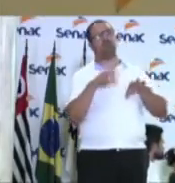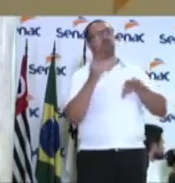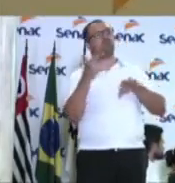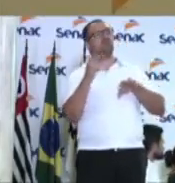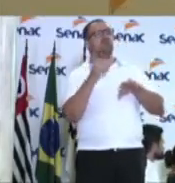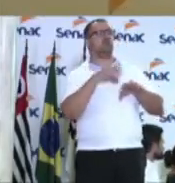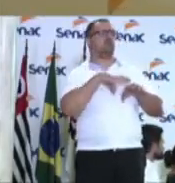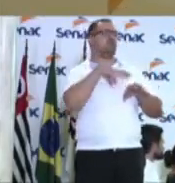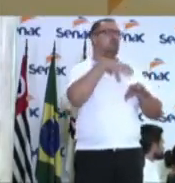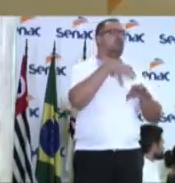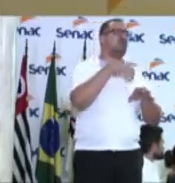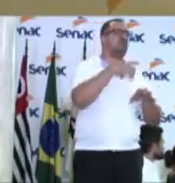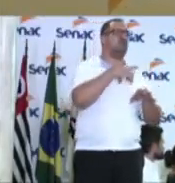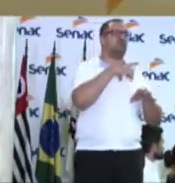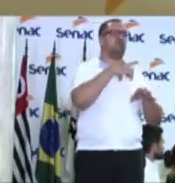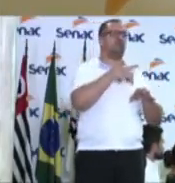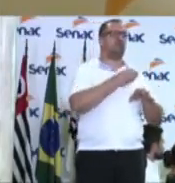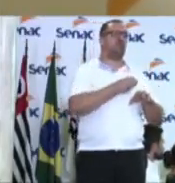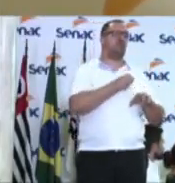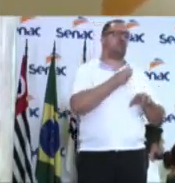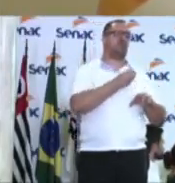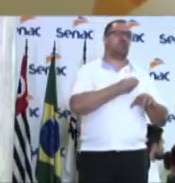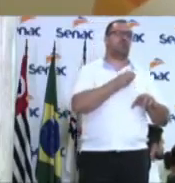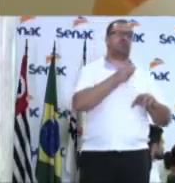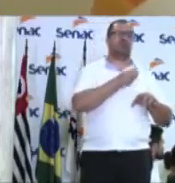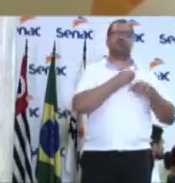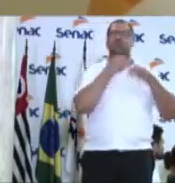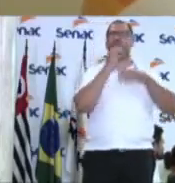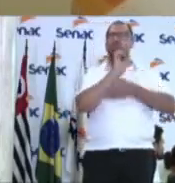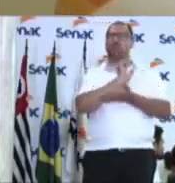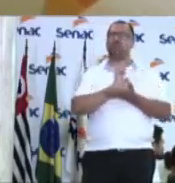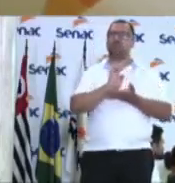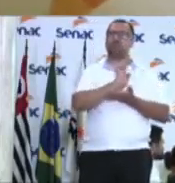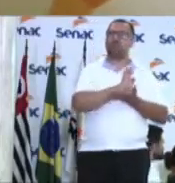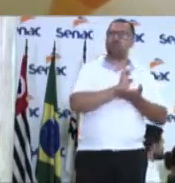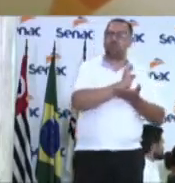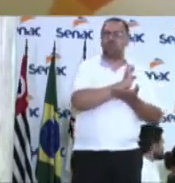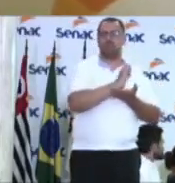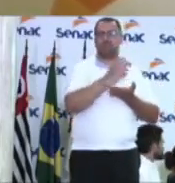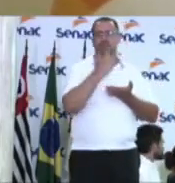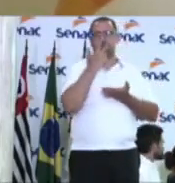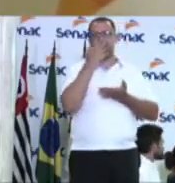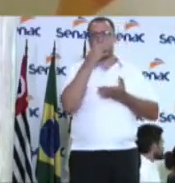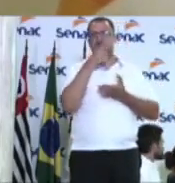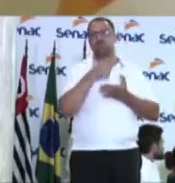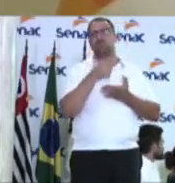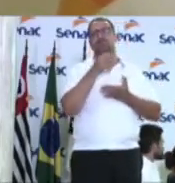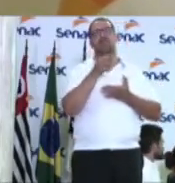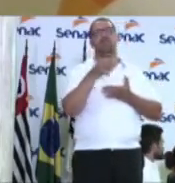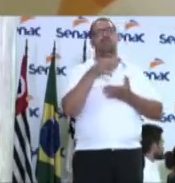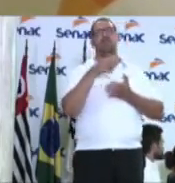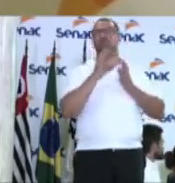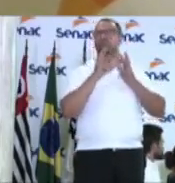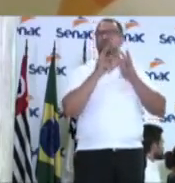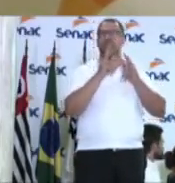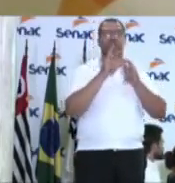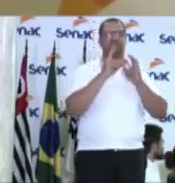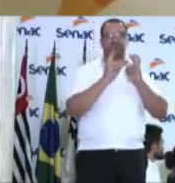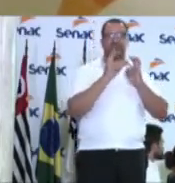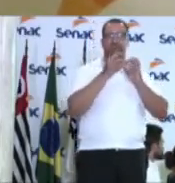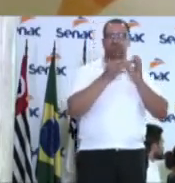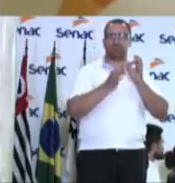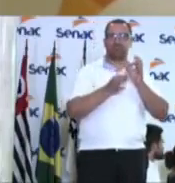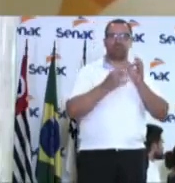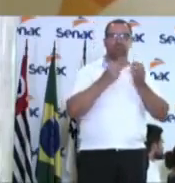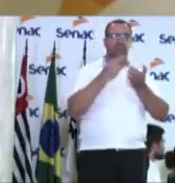coragem, é o momento que a gente está vivendo, a economia, é o politicamente correto, qualquer coisa é argumento para a gente não ter. Mas,